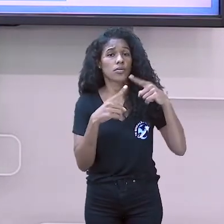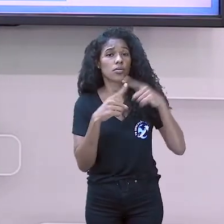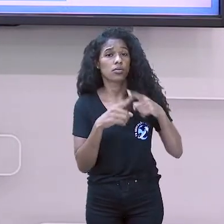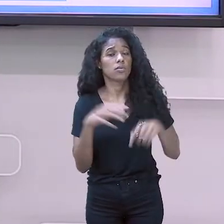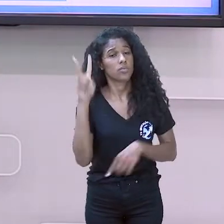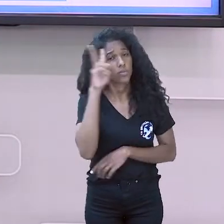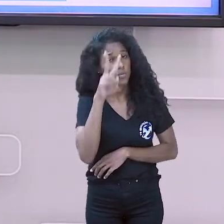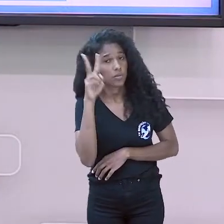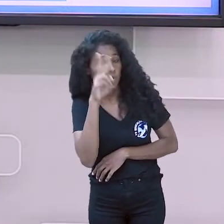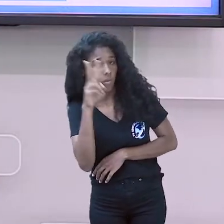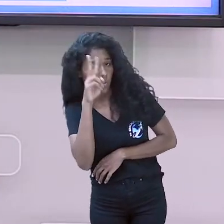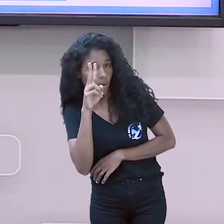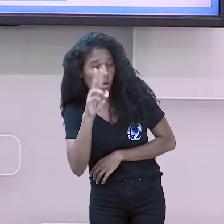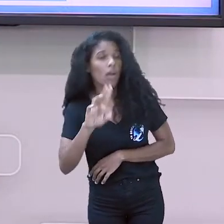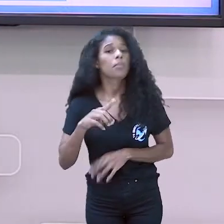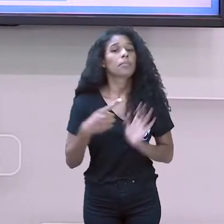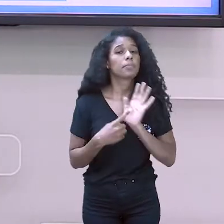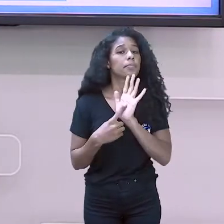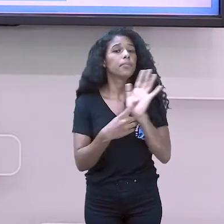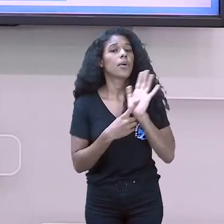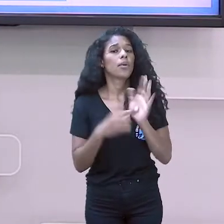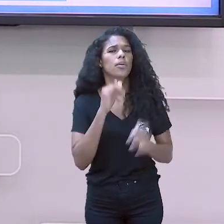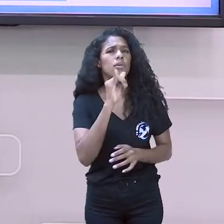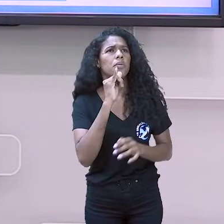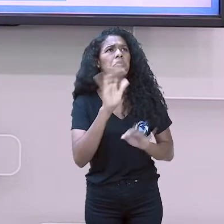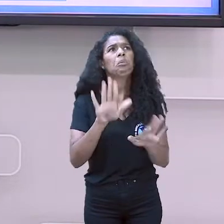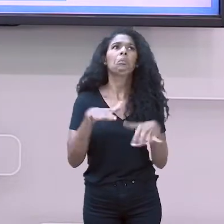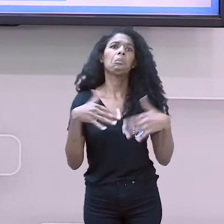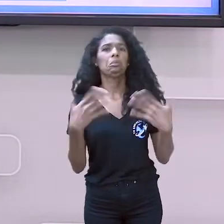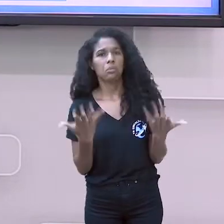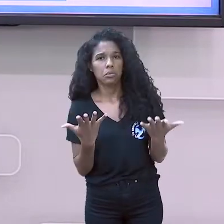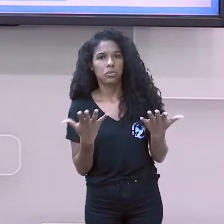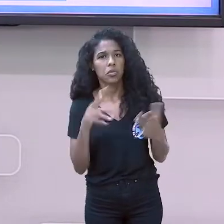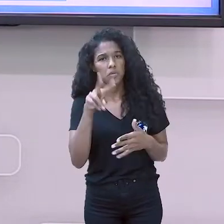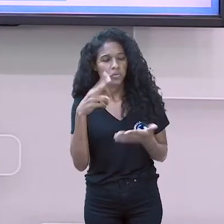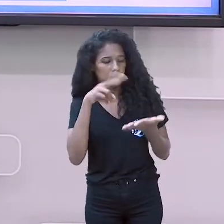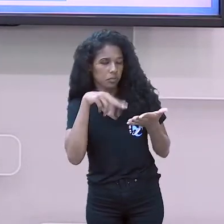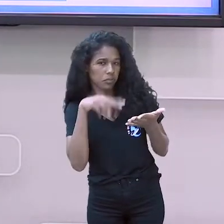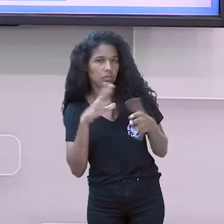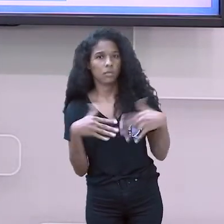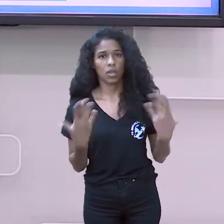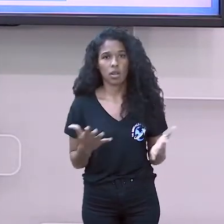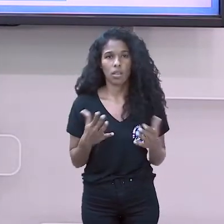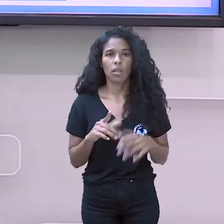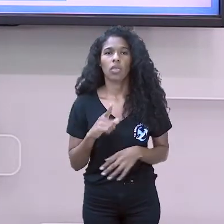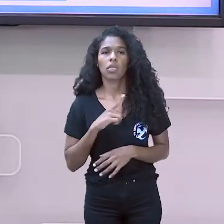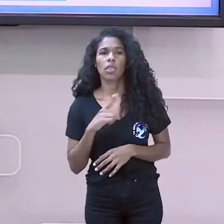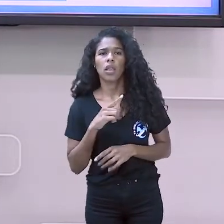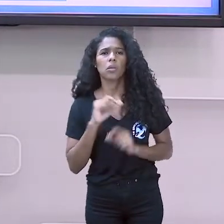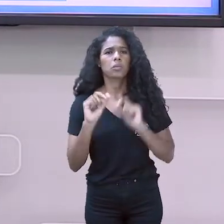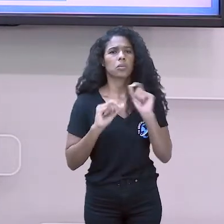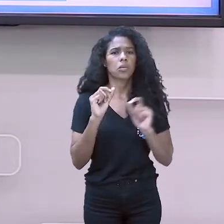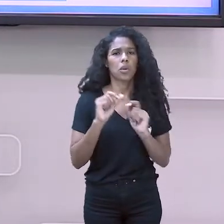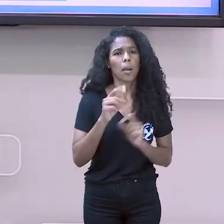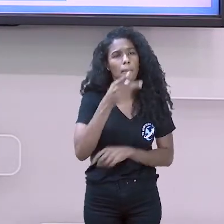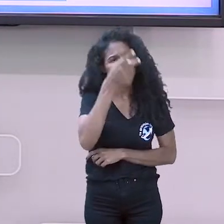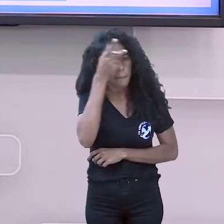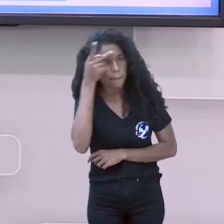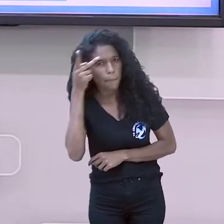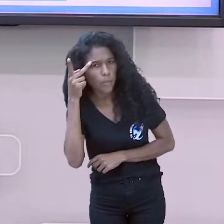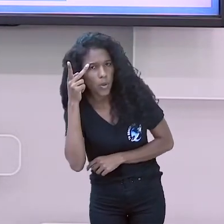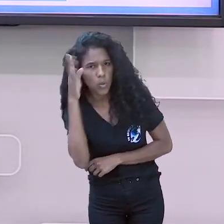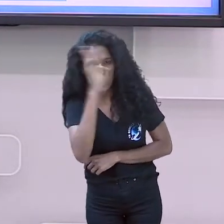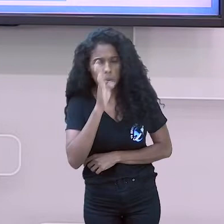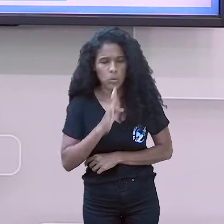de conto que você está lendo. E nós temos muitos contistas brasileiros que são muito conhecidos. Quem